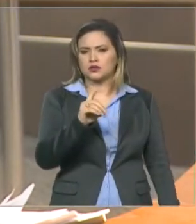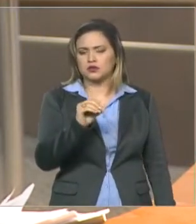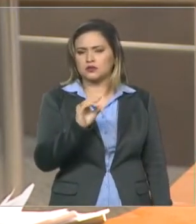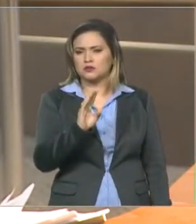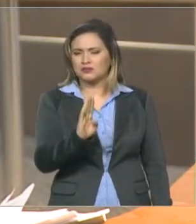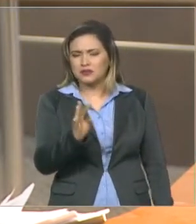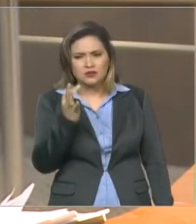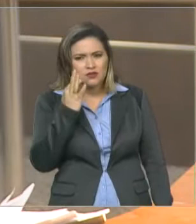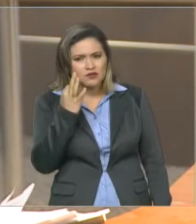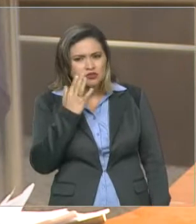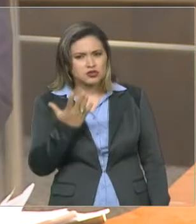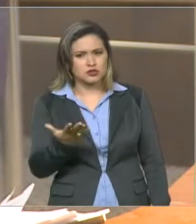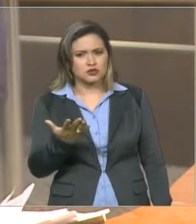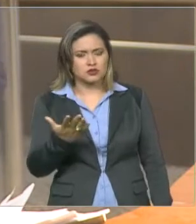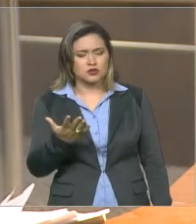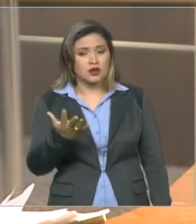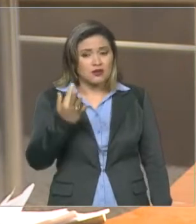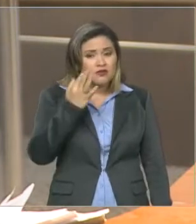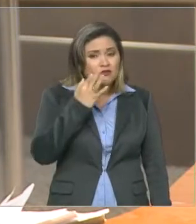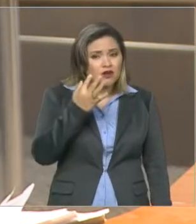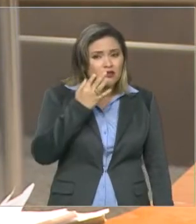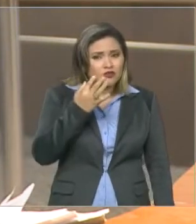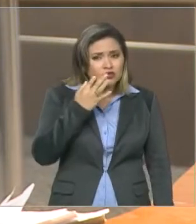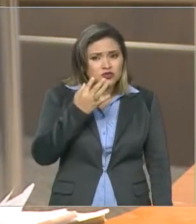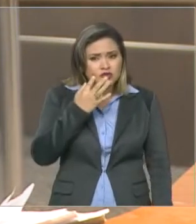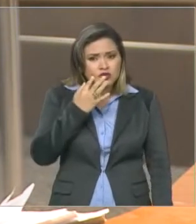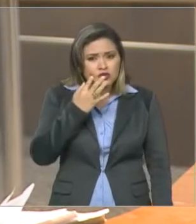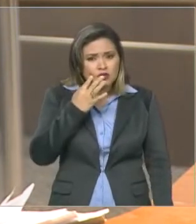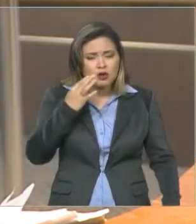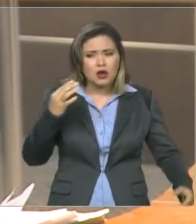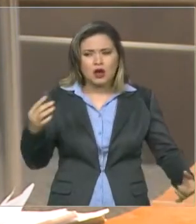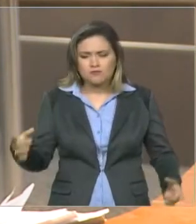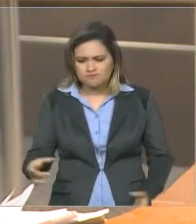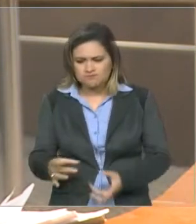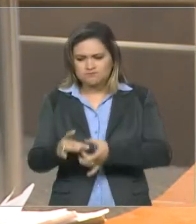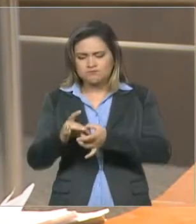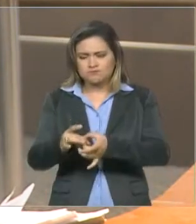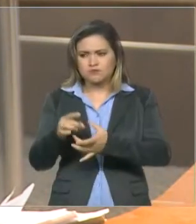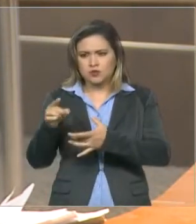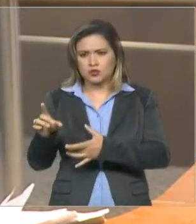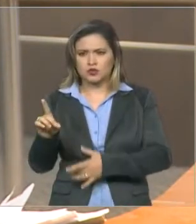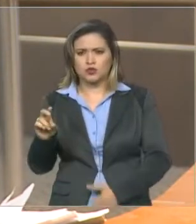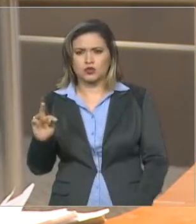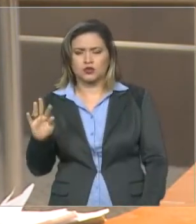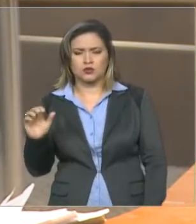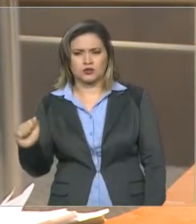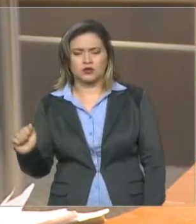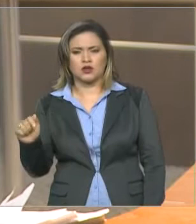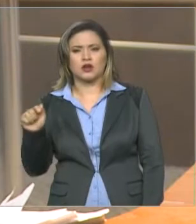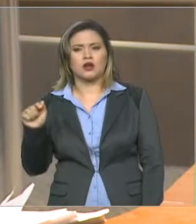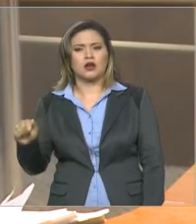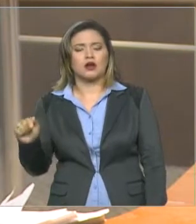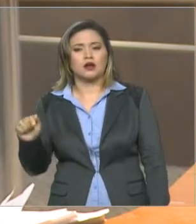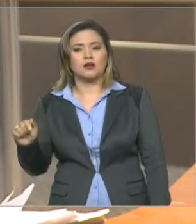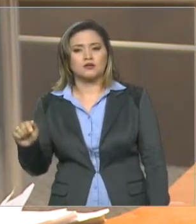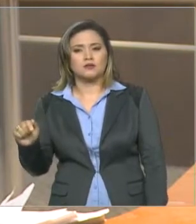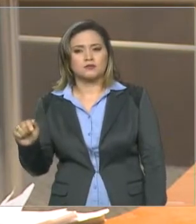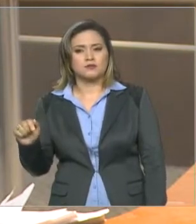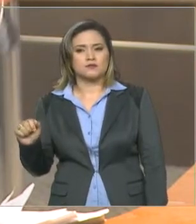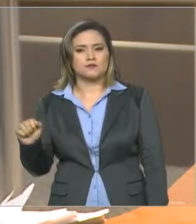situação? Então veremos se o Flávio Dino está de acordo com essa situação, com esse desrespeito com a Assembleia Legislativa, ao enviar